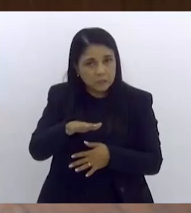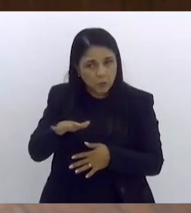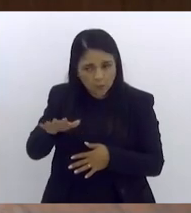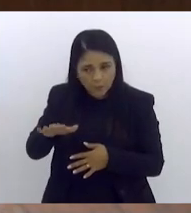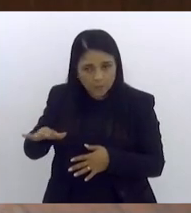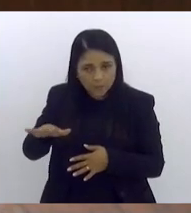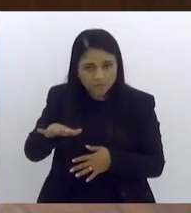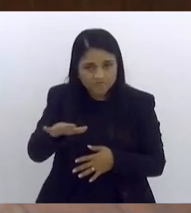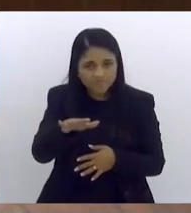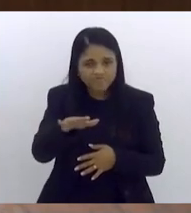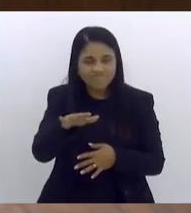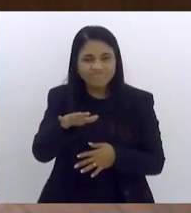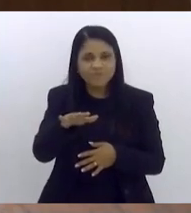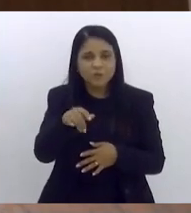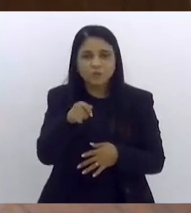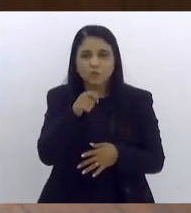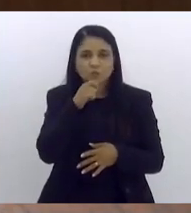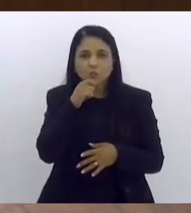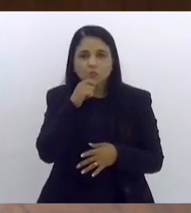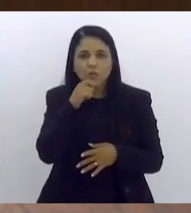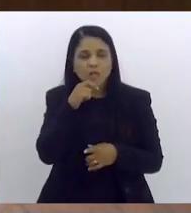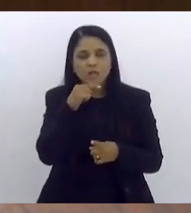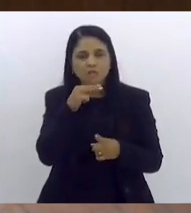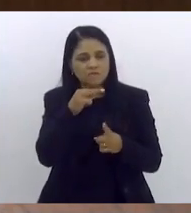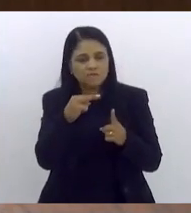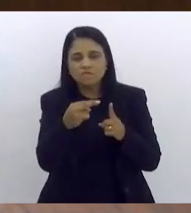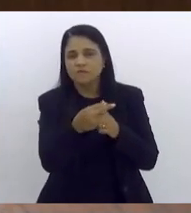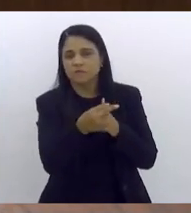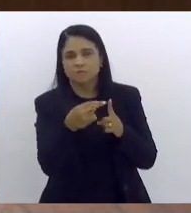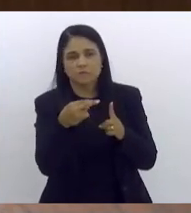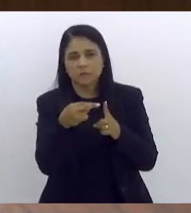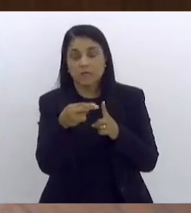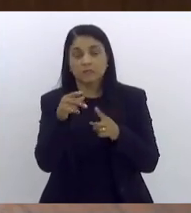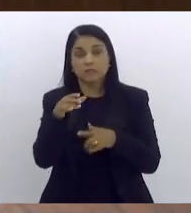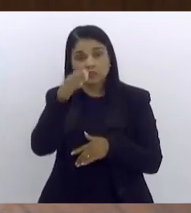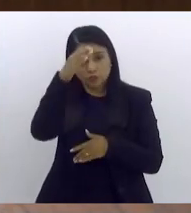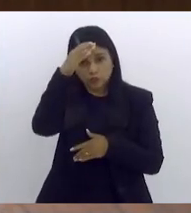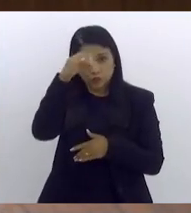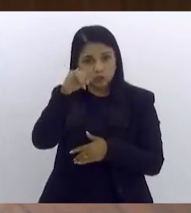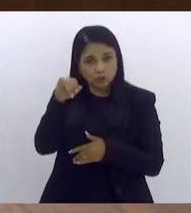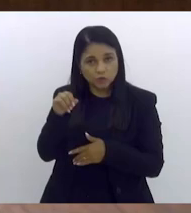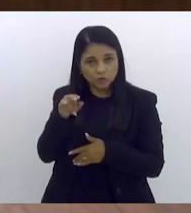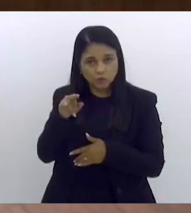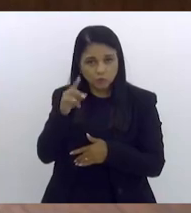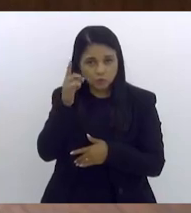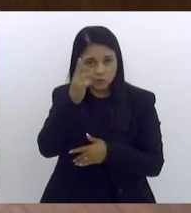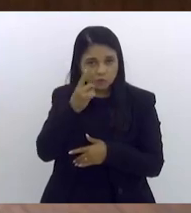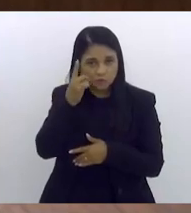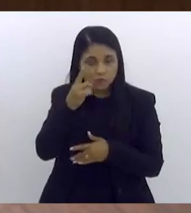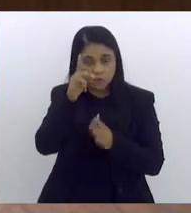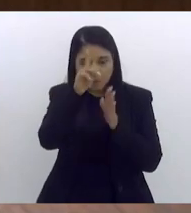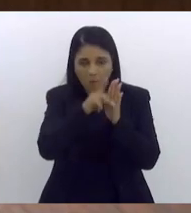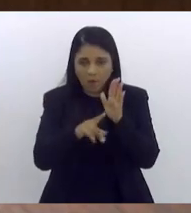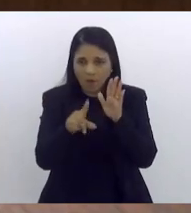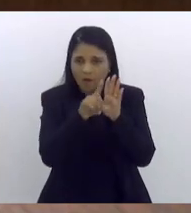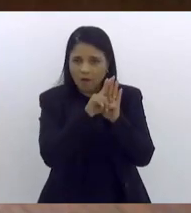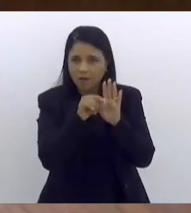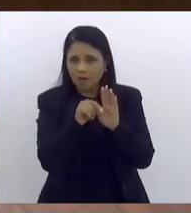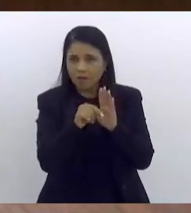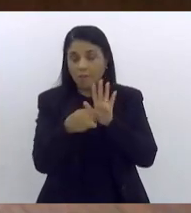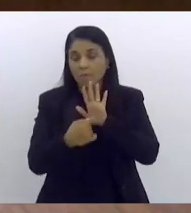uma invisibilidade muito grande. E a Tia Ju traz com esse projeto de lei para dentro